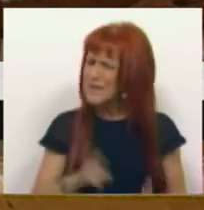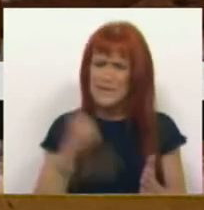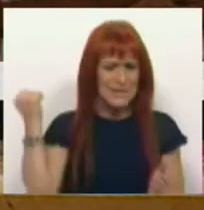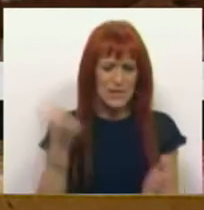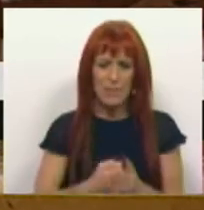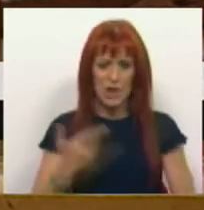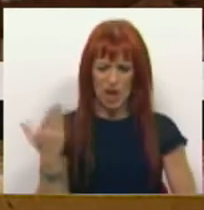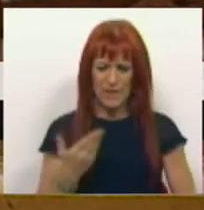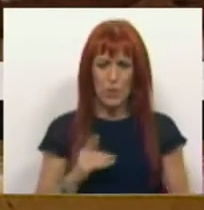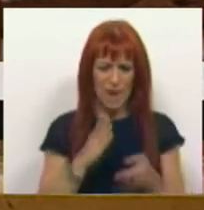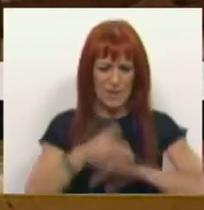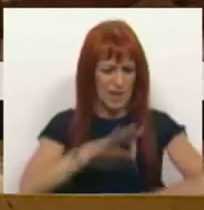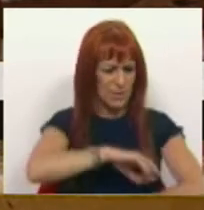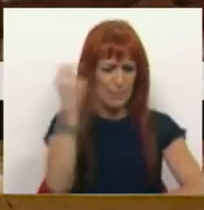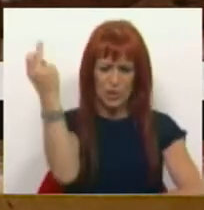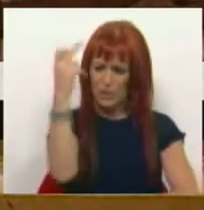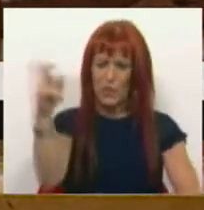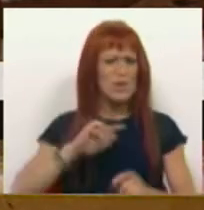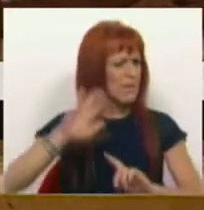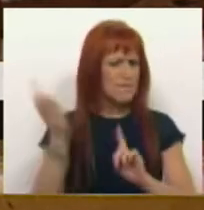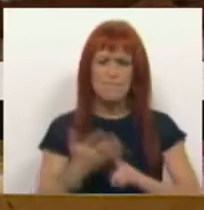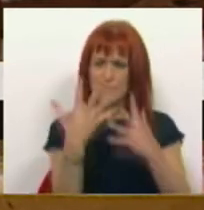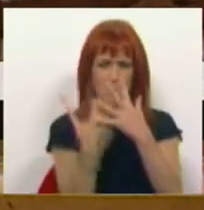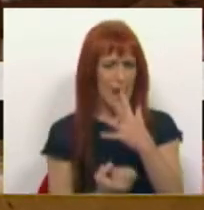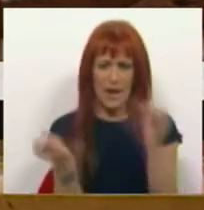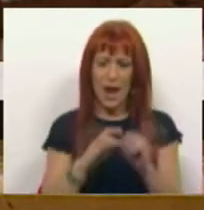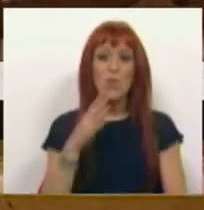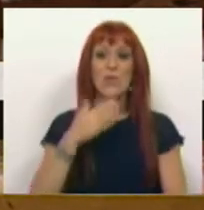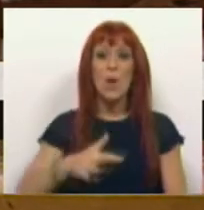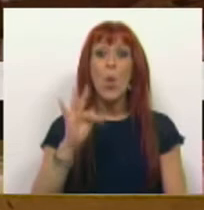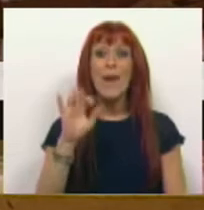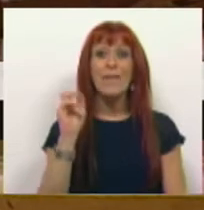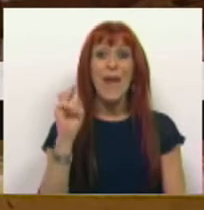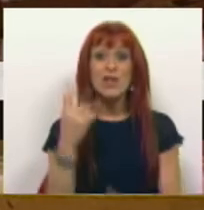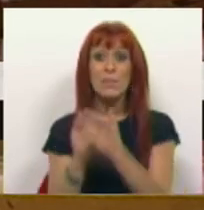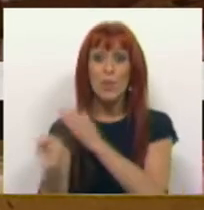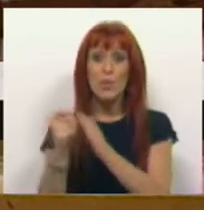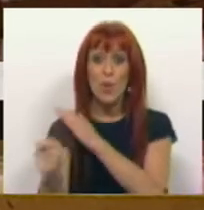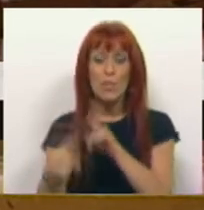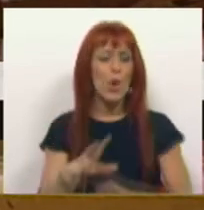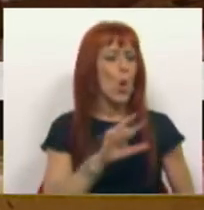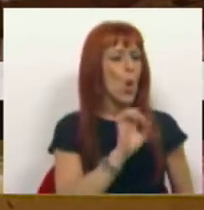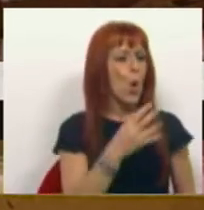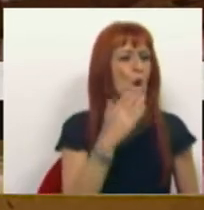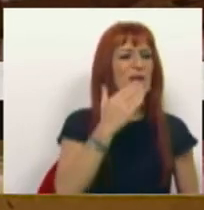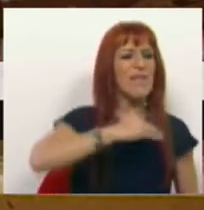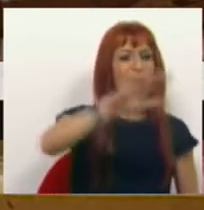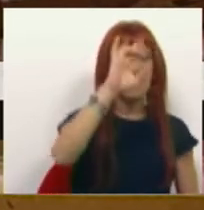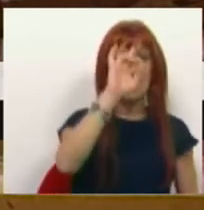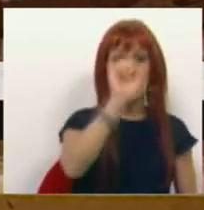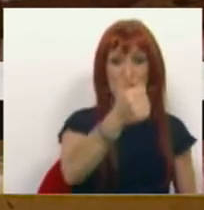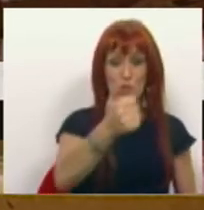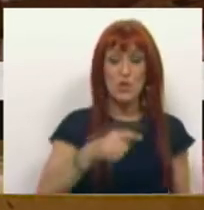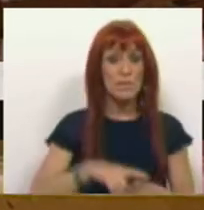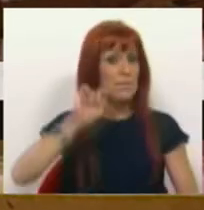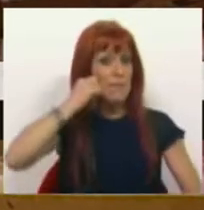sempre o direito de acesso à pensão de reforma sem penalizações aos 40 anos de trabalho ou aos 65 anos de idade,